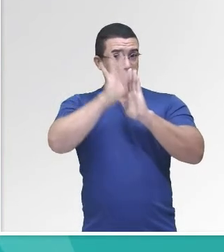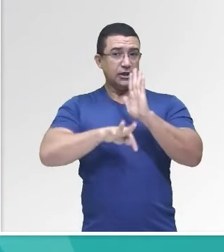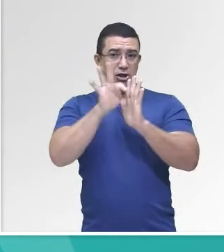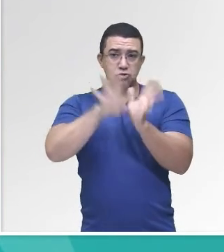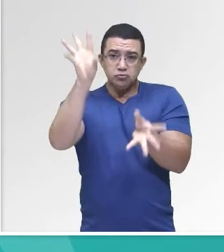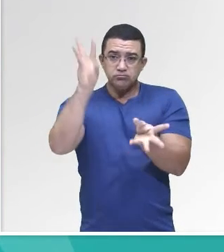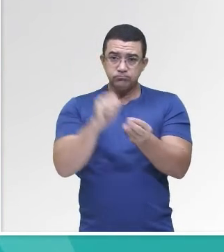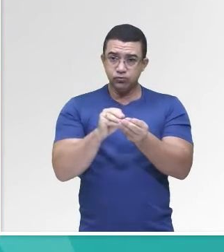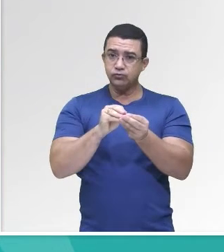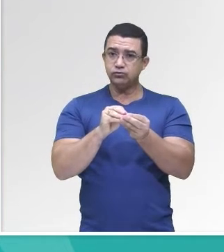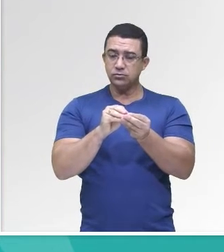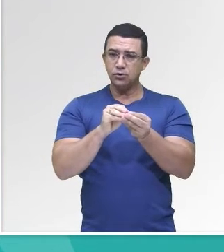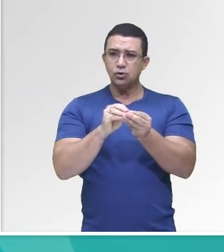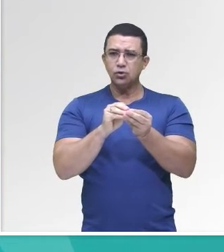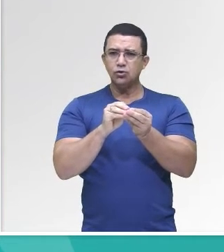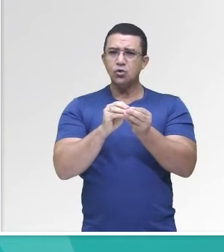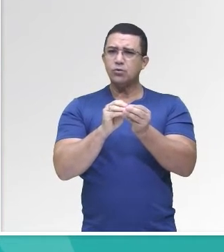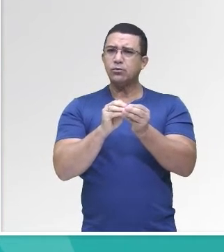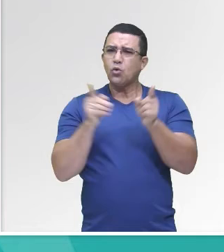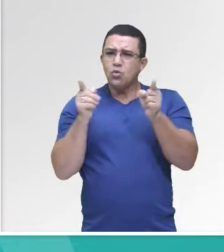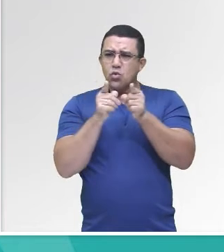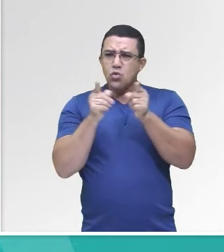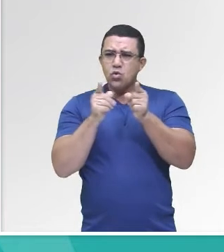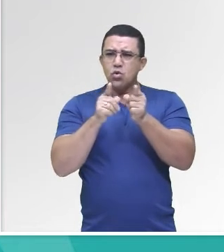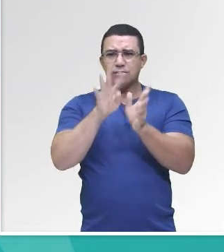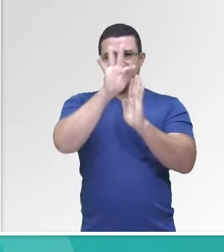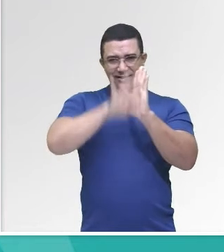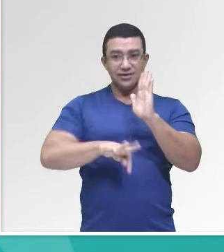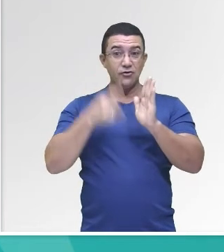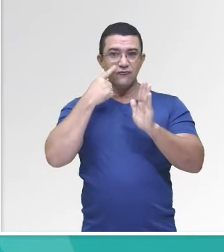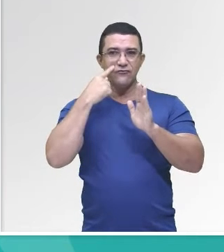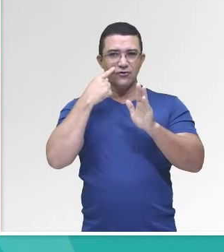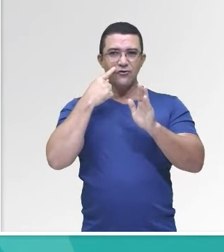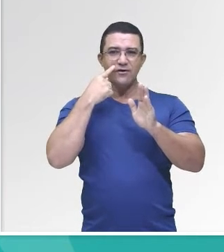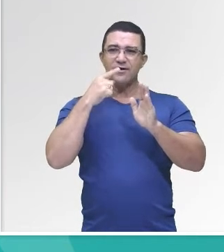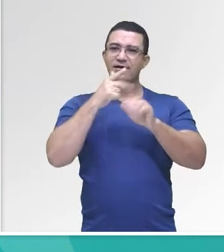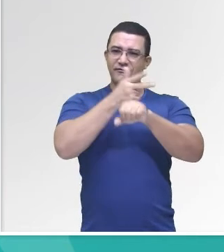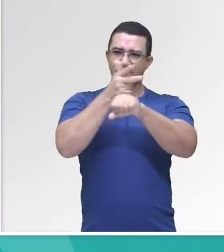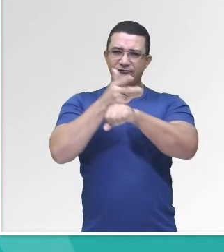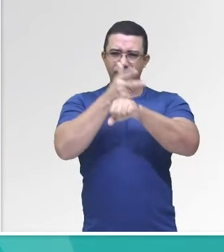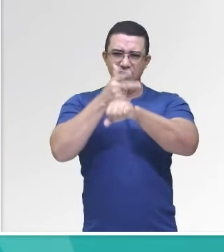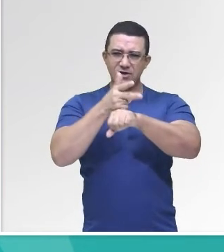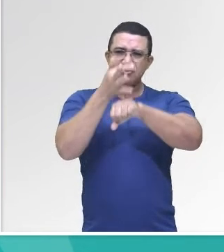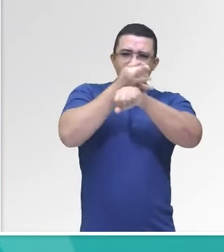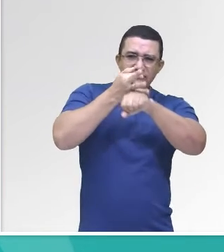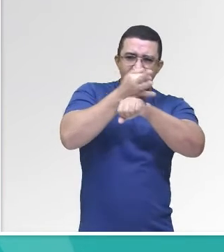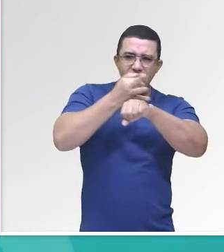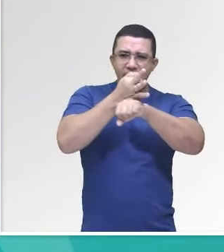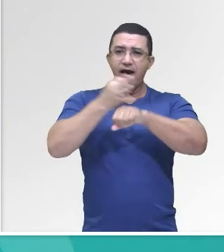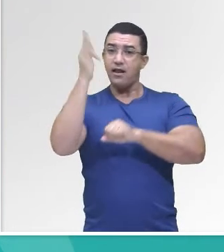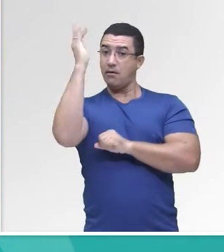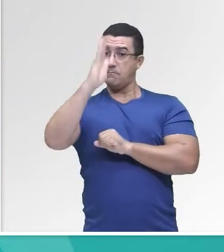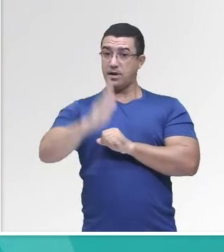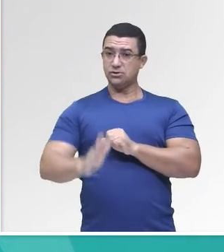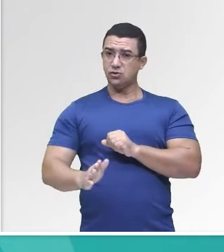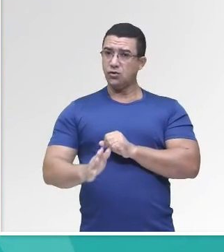que nós vimos no nosso vídeo, né, de férias no Brasil, que ele procurou ao